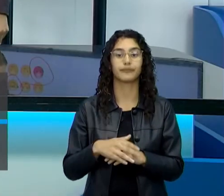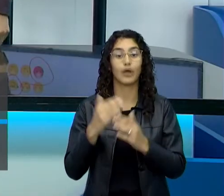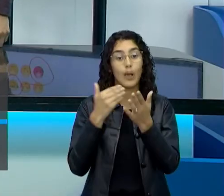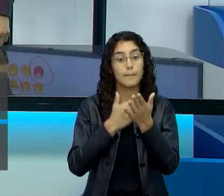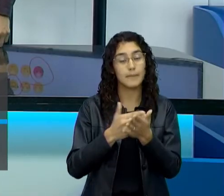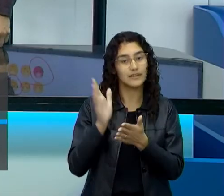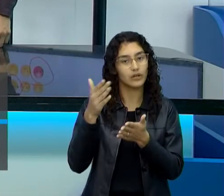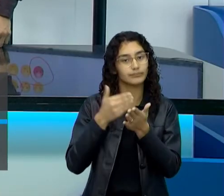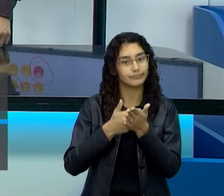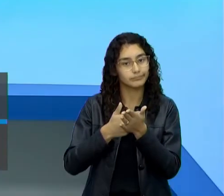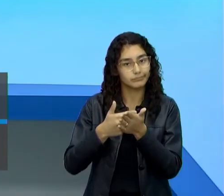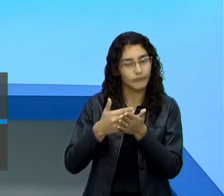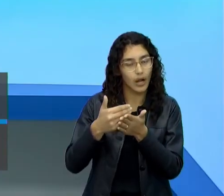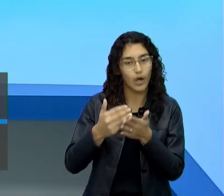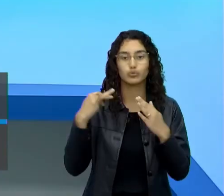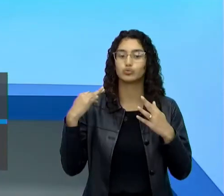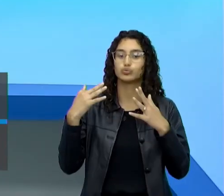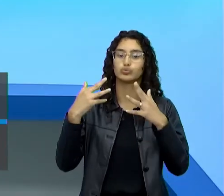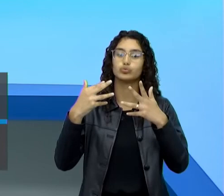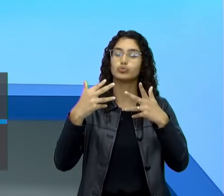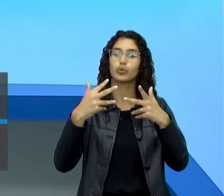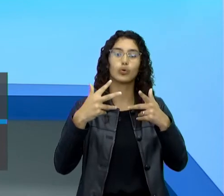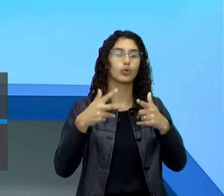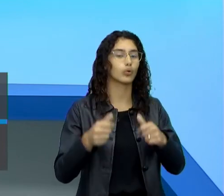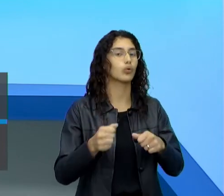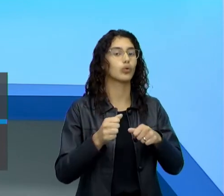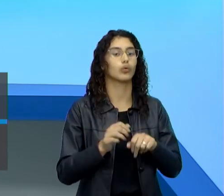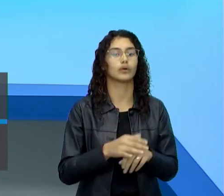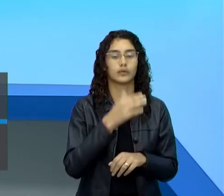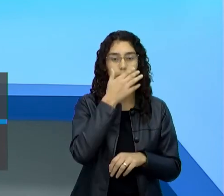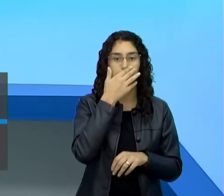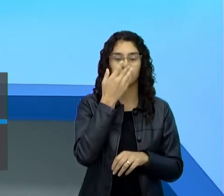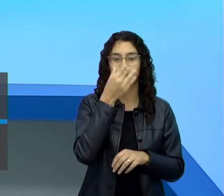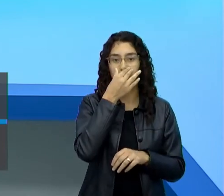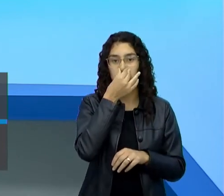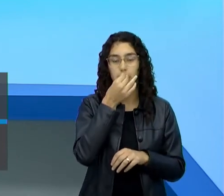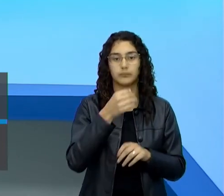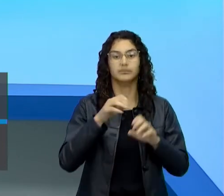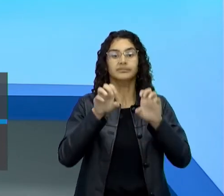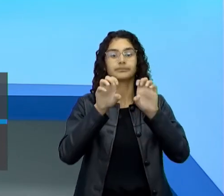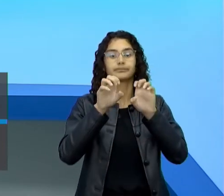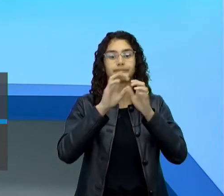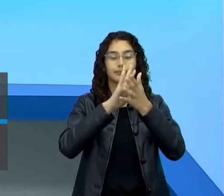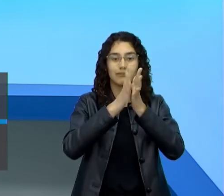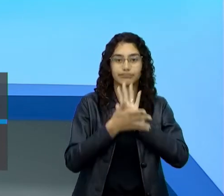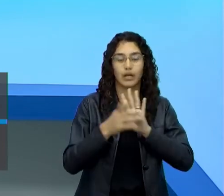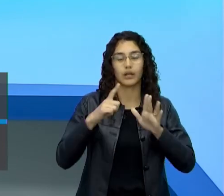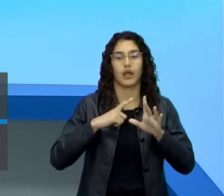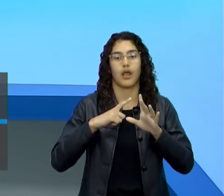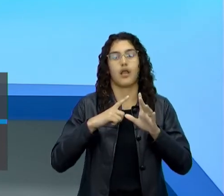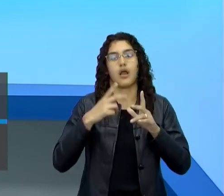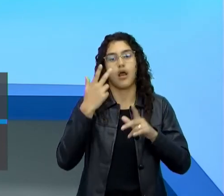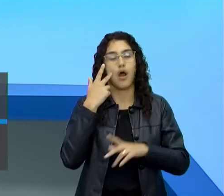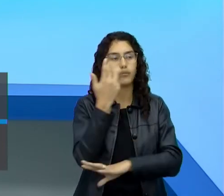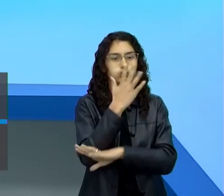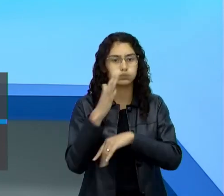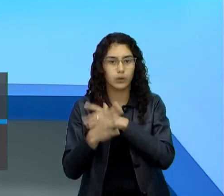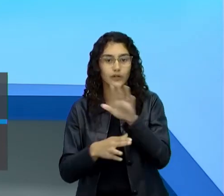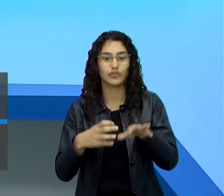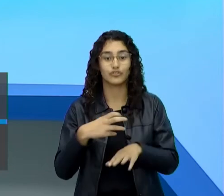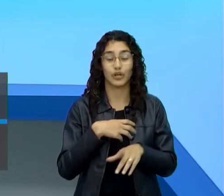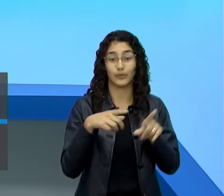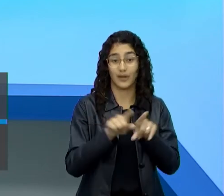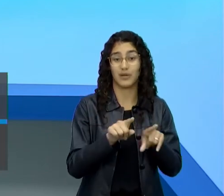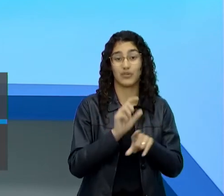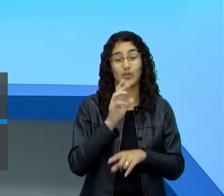já desde a concepção de toda aquela desestruturalização da natureza mesmo, né? Sim. E de forma